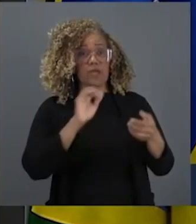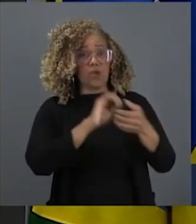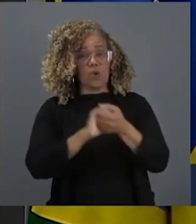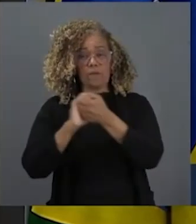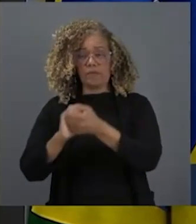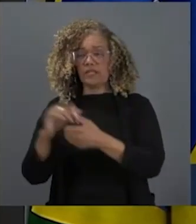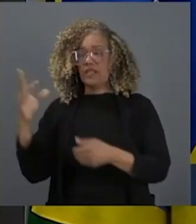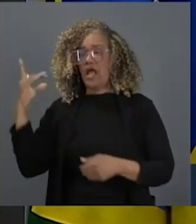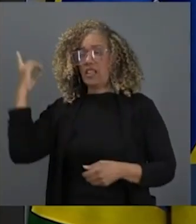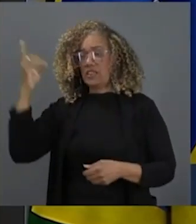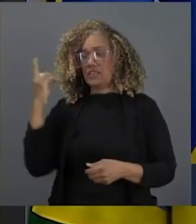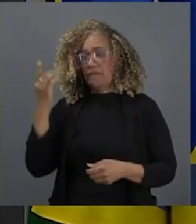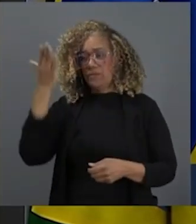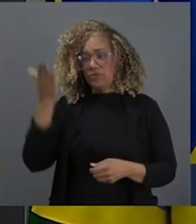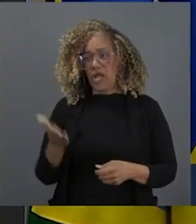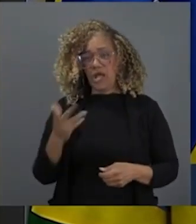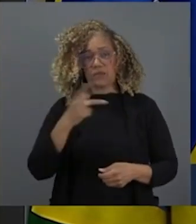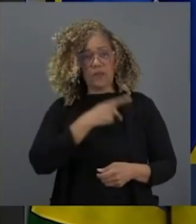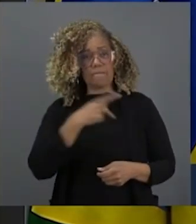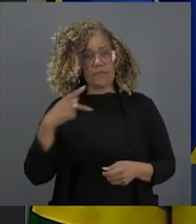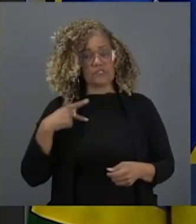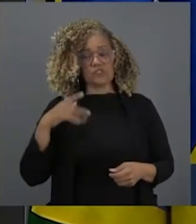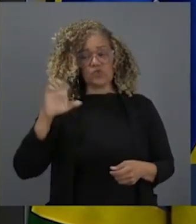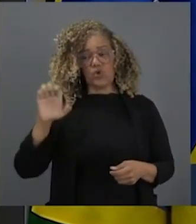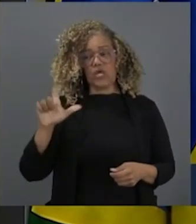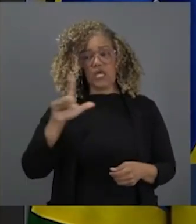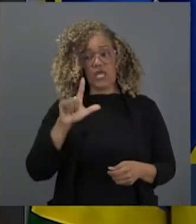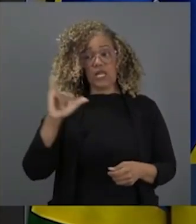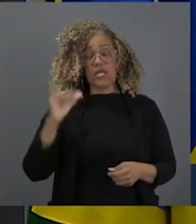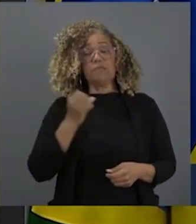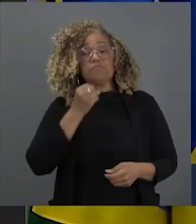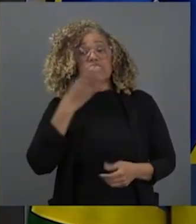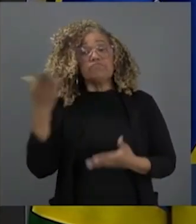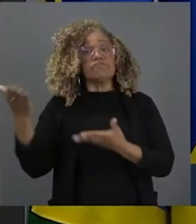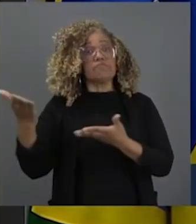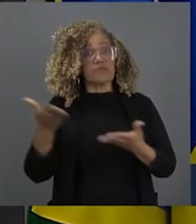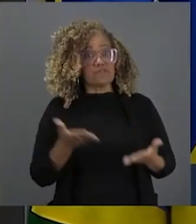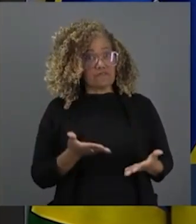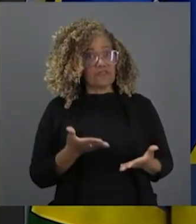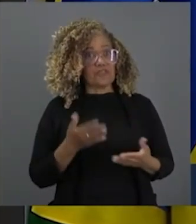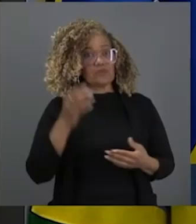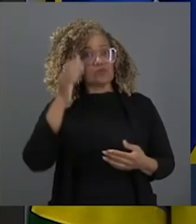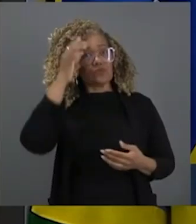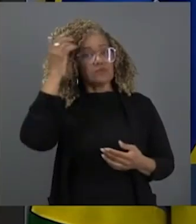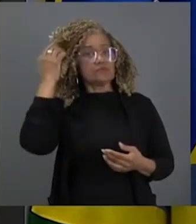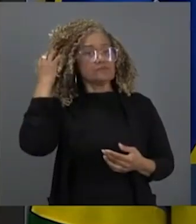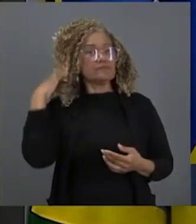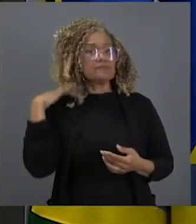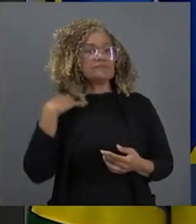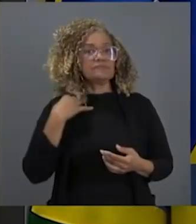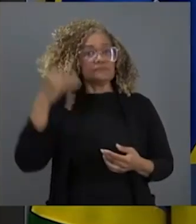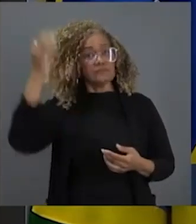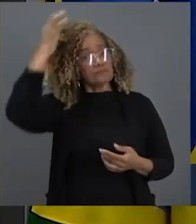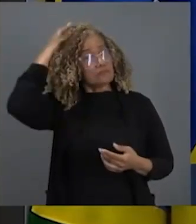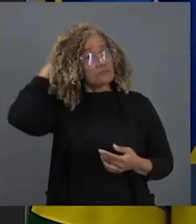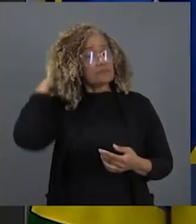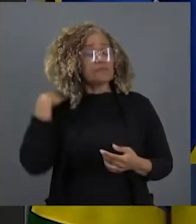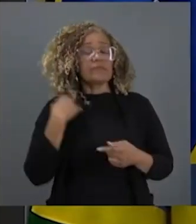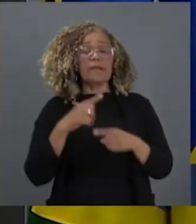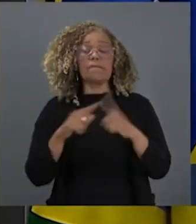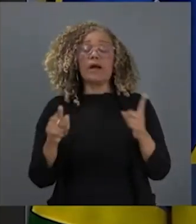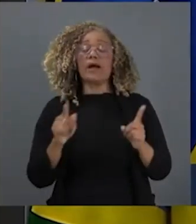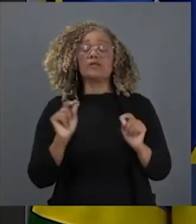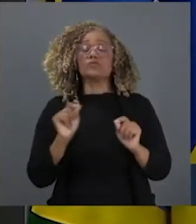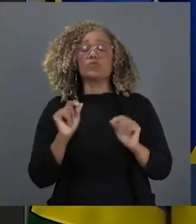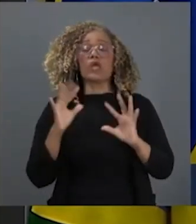Deputado Pastor Eli seja muito bem-vindo à casa mas eu quero dizer que todos